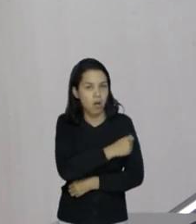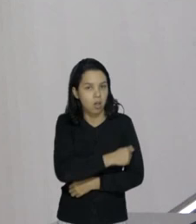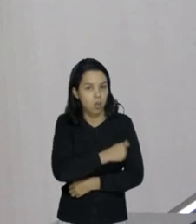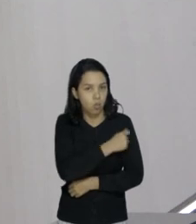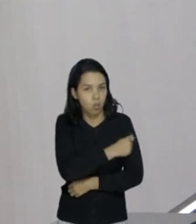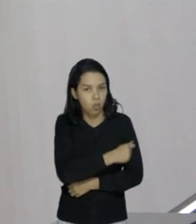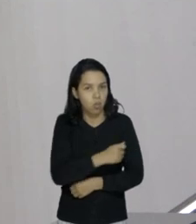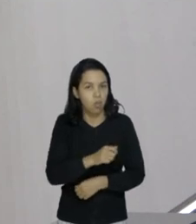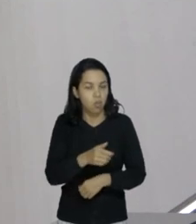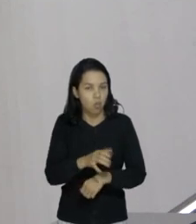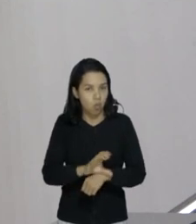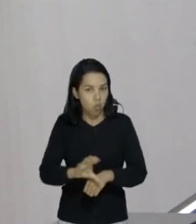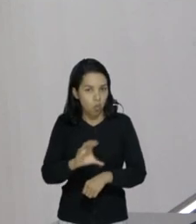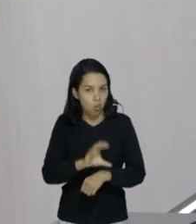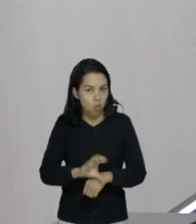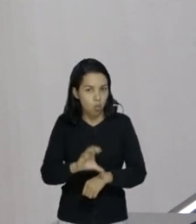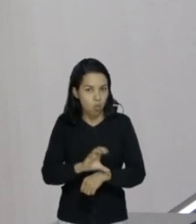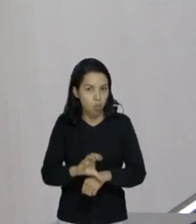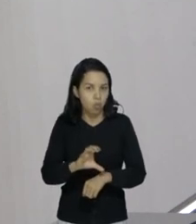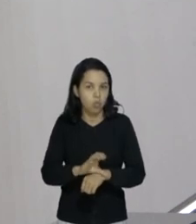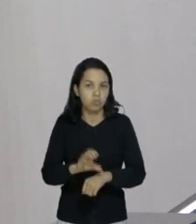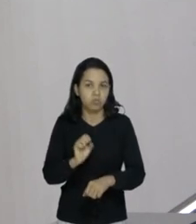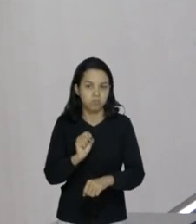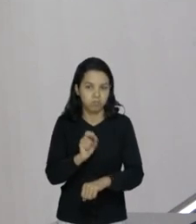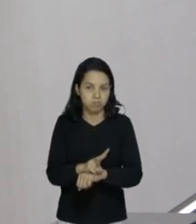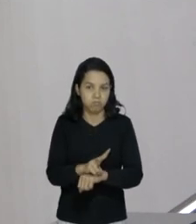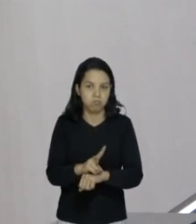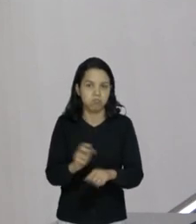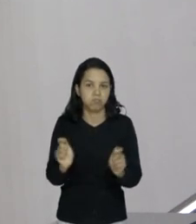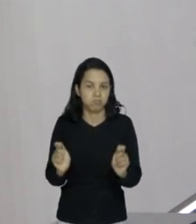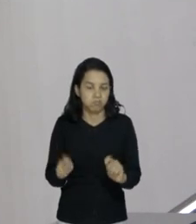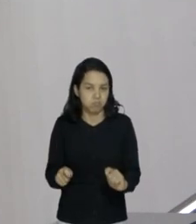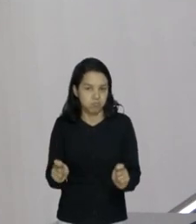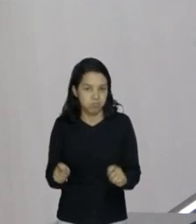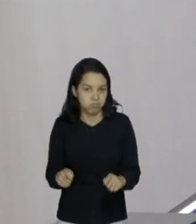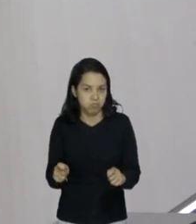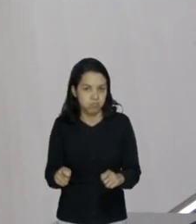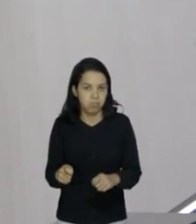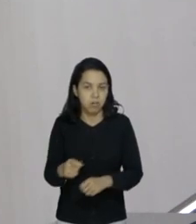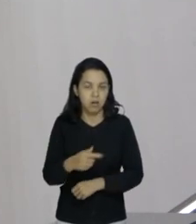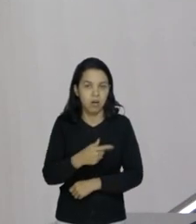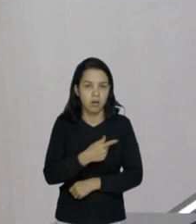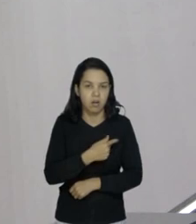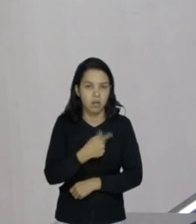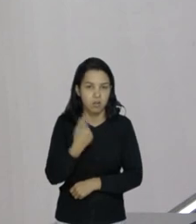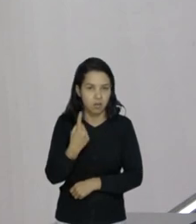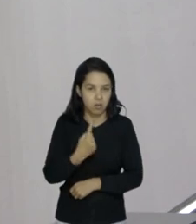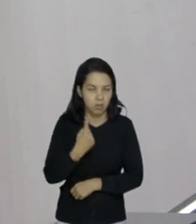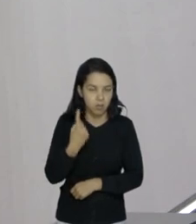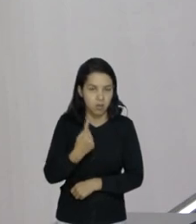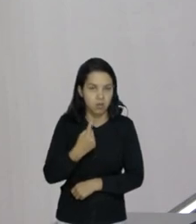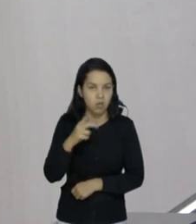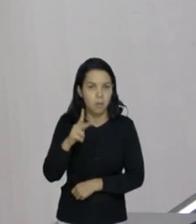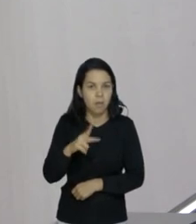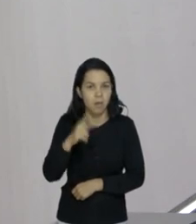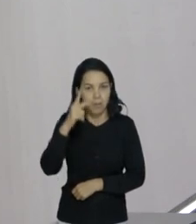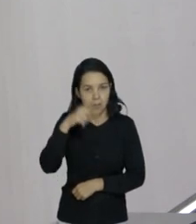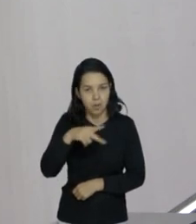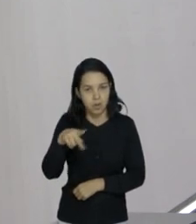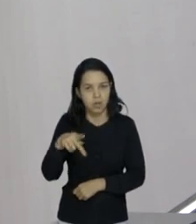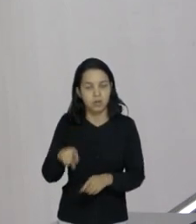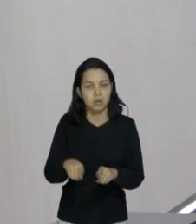o curso que desejam não somente Deputado Padre Pedro Deputado Marcos